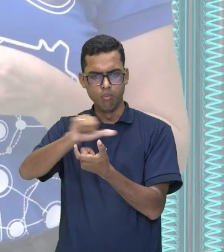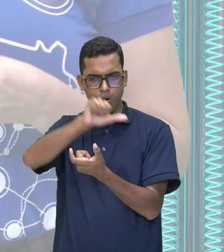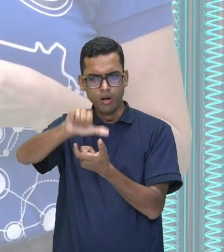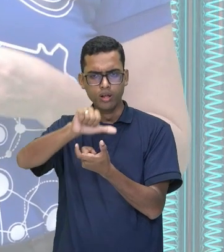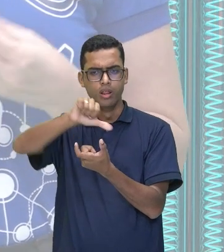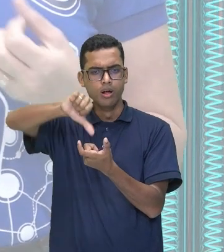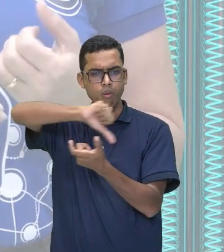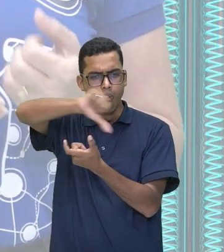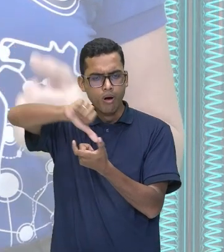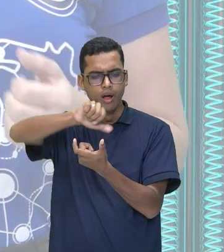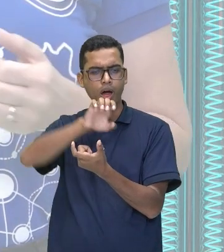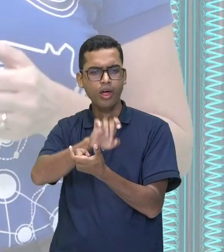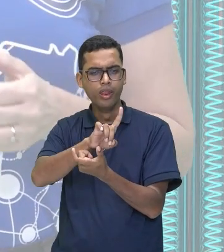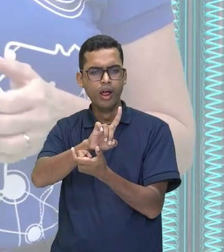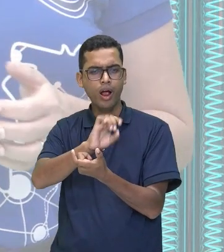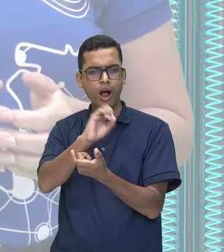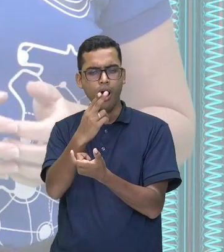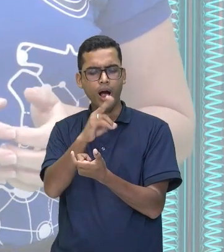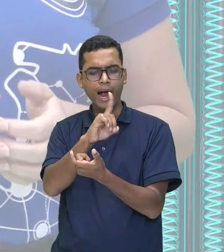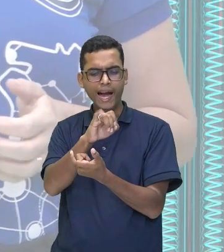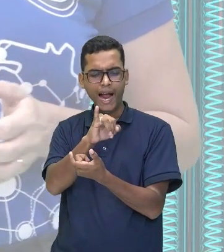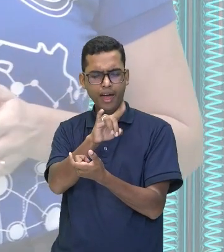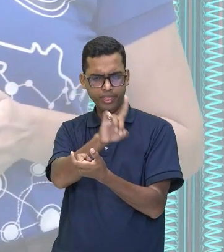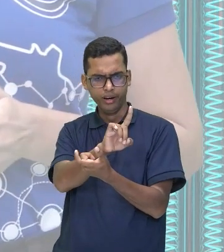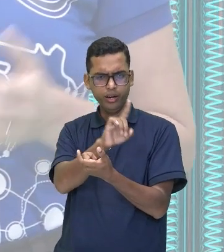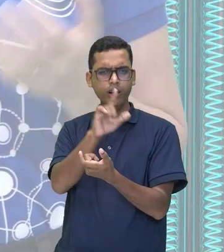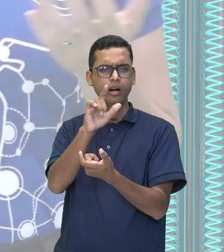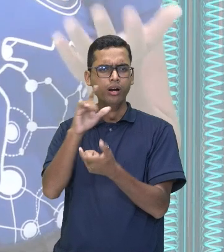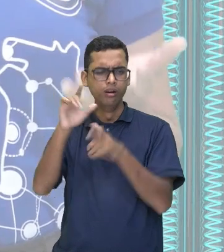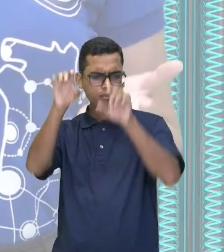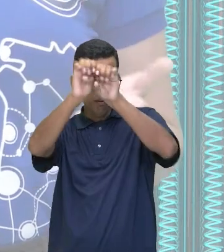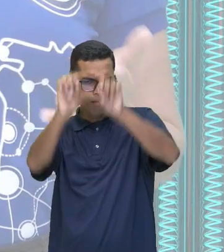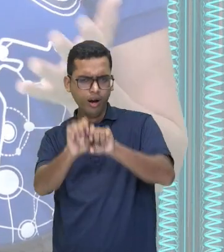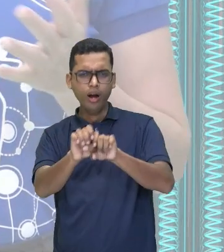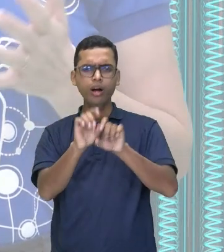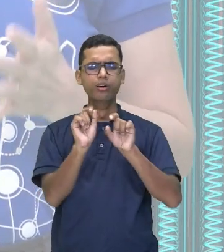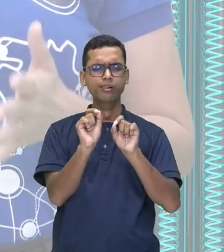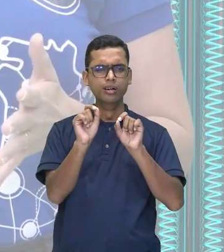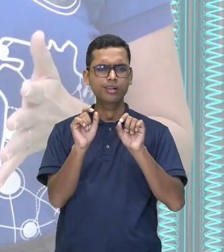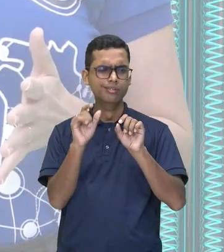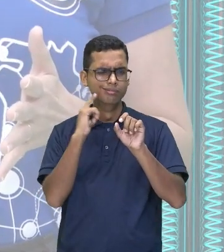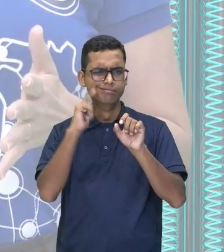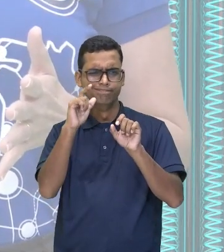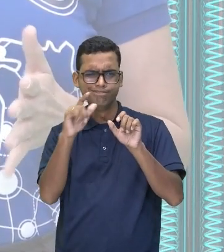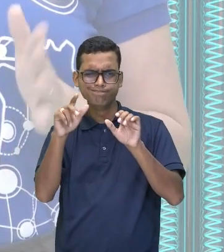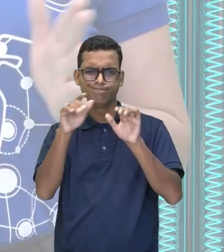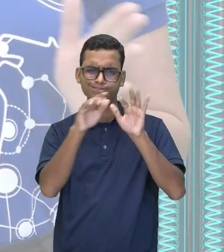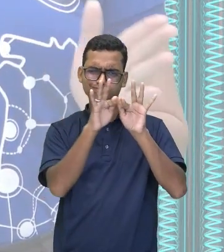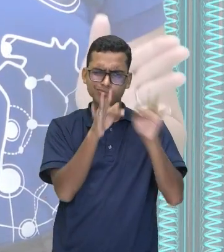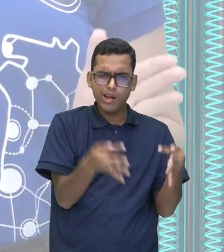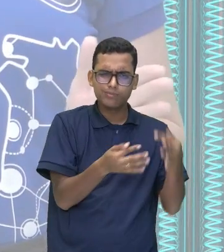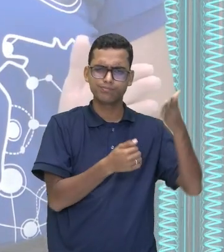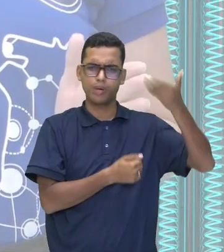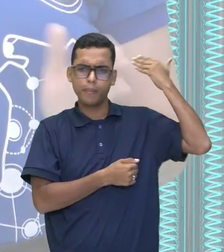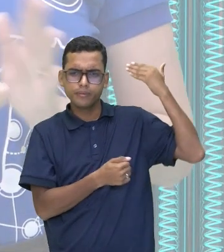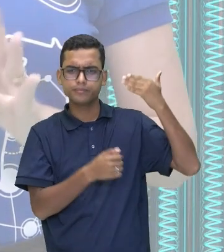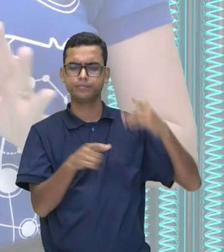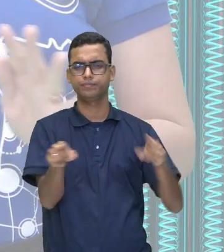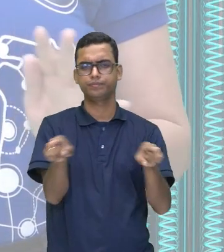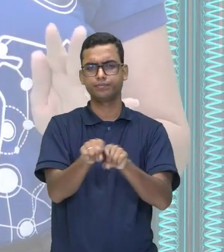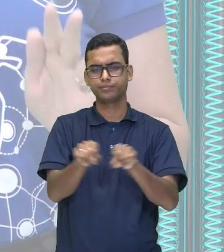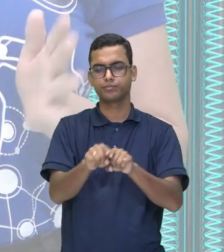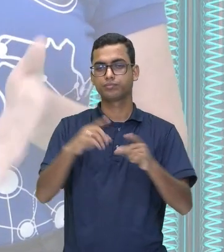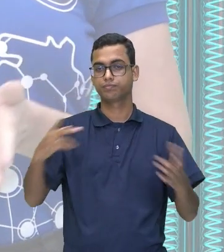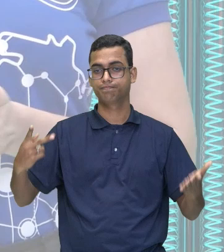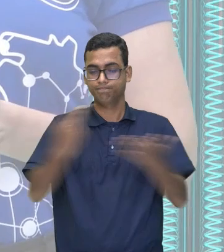Nessa estrutura do tempo gramatical simple past, que é o passado simples, né? Que a situação